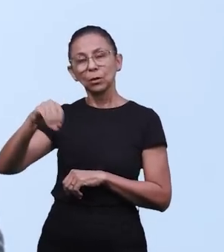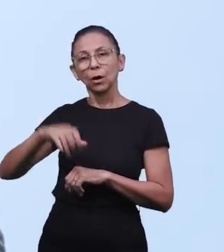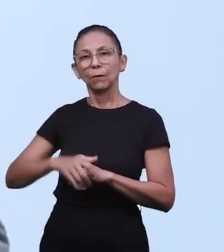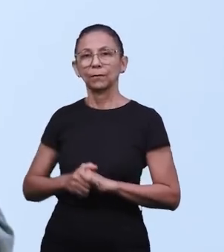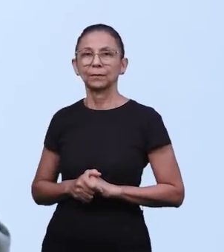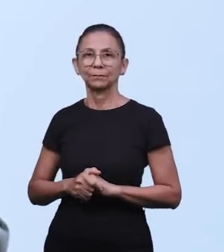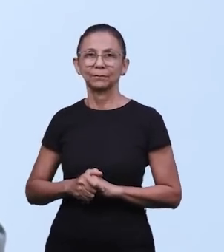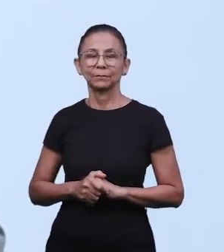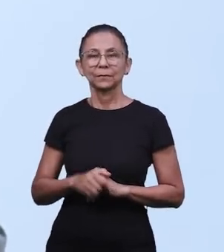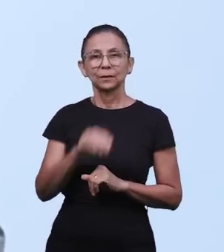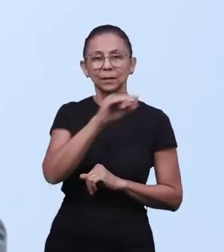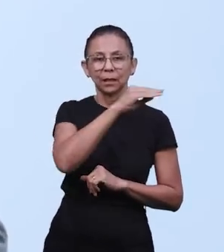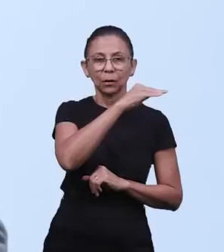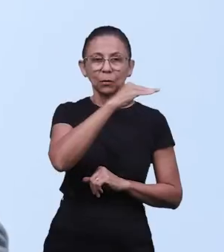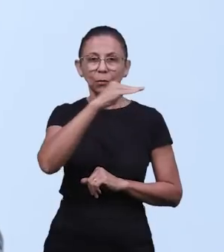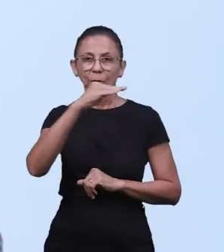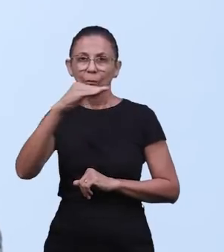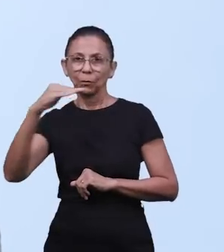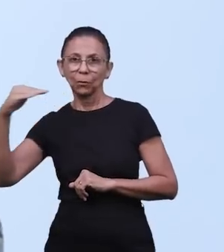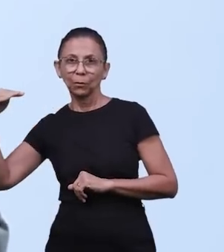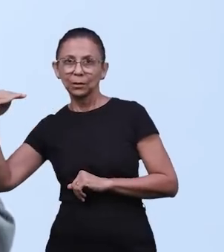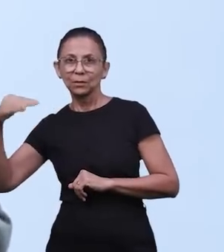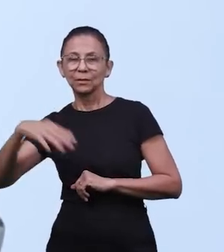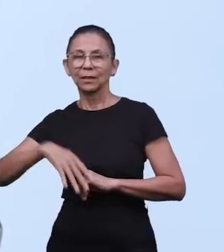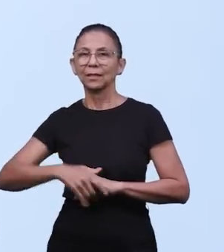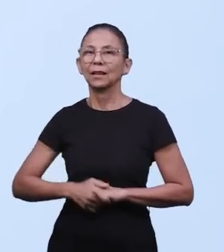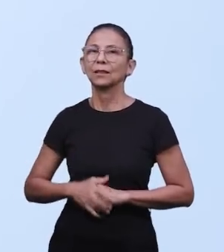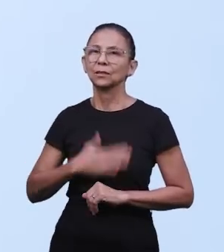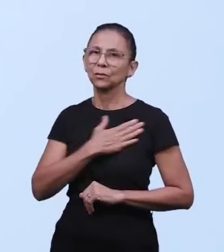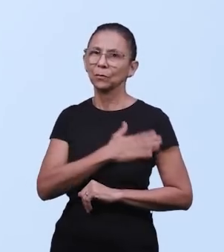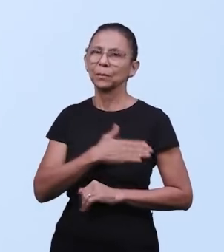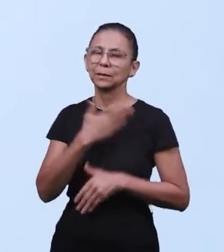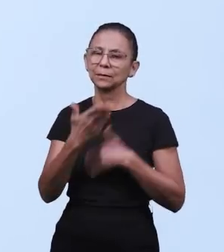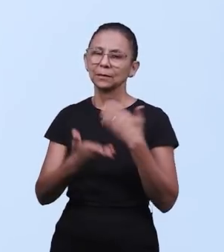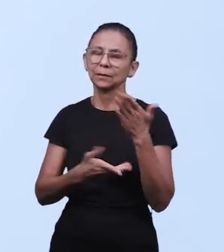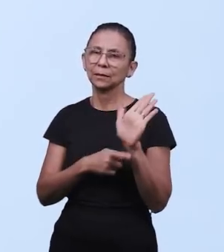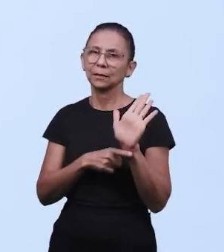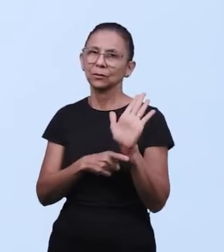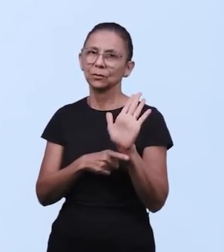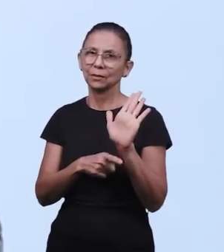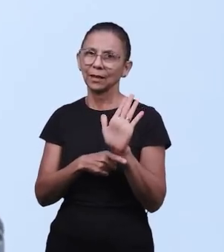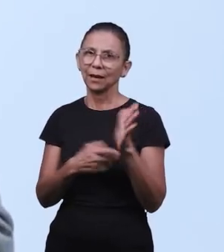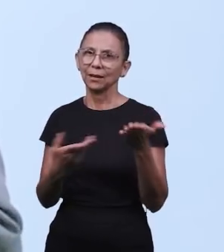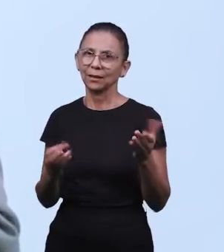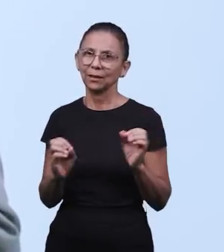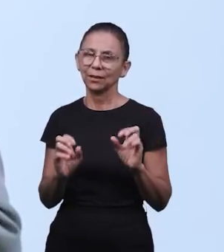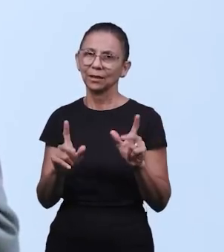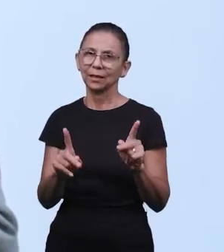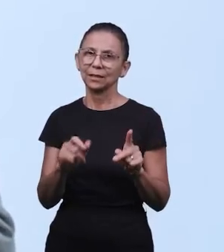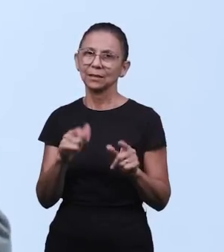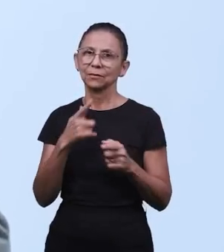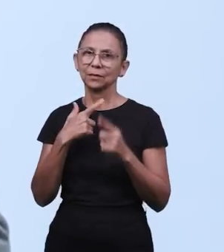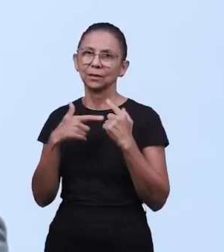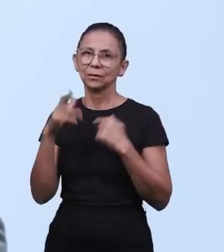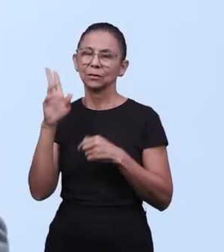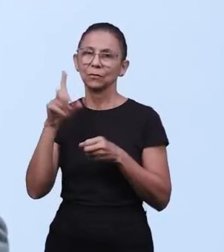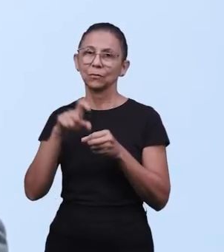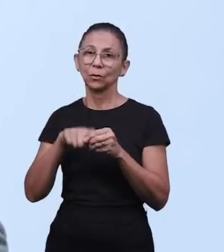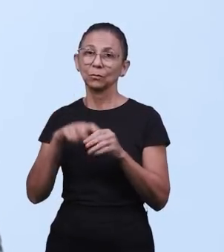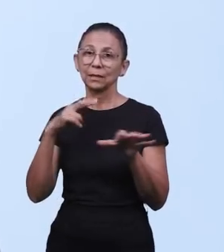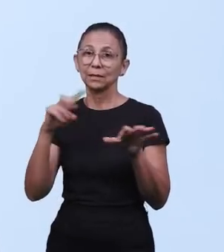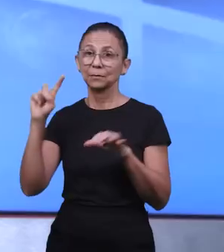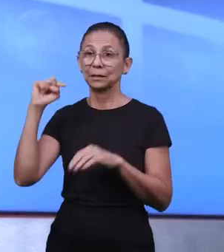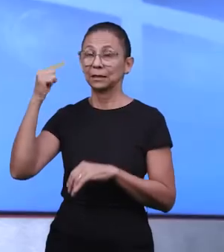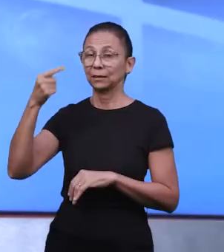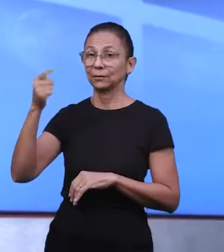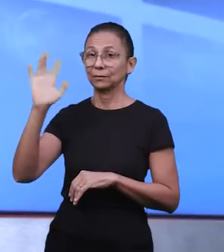em tentar ajudar nessa questão. Se Deus permitir, semana que vem estaremos de volta. Até lá e a paz do Senhor Jesus a